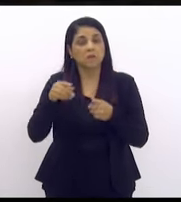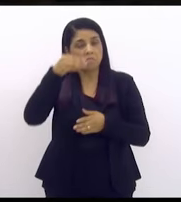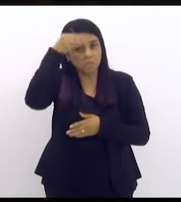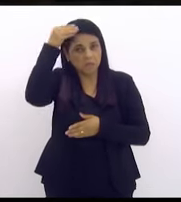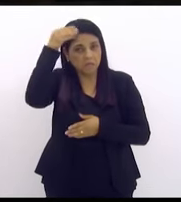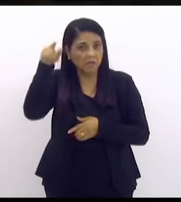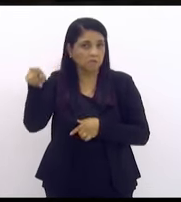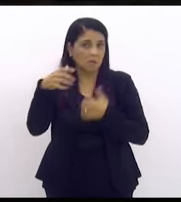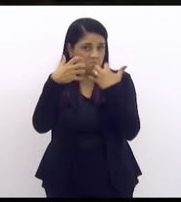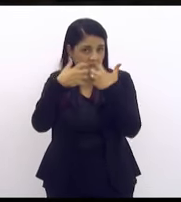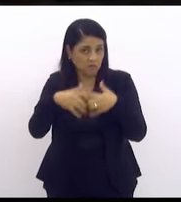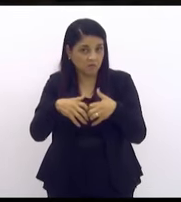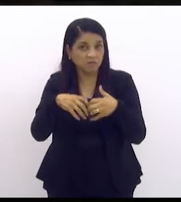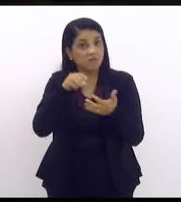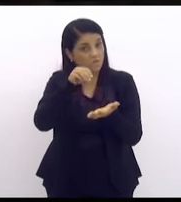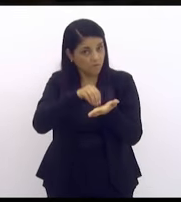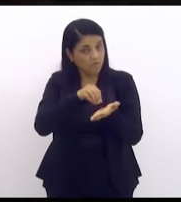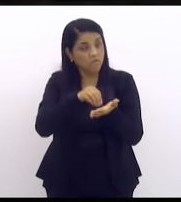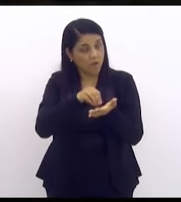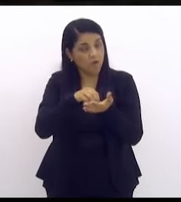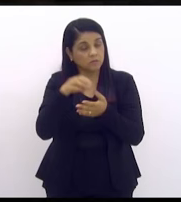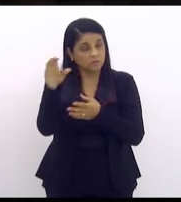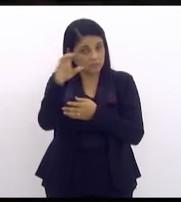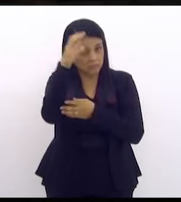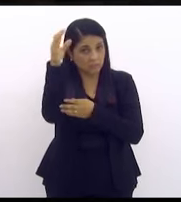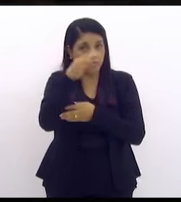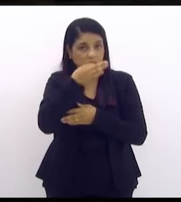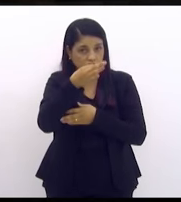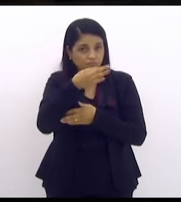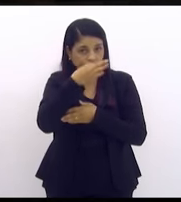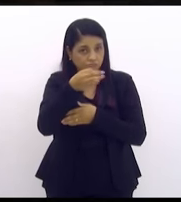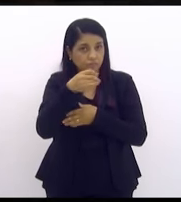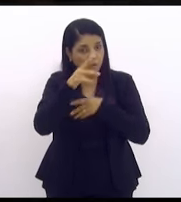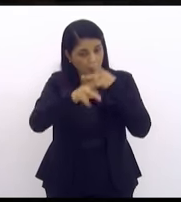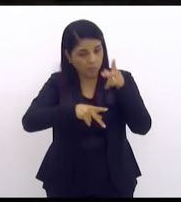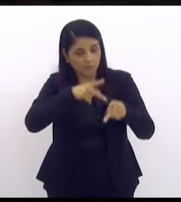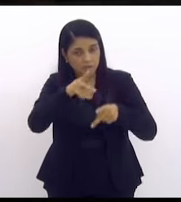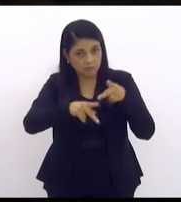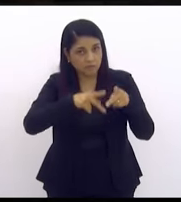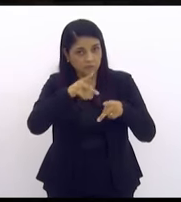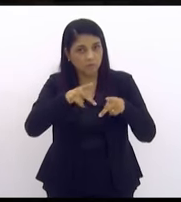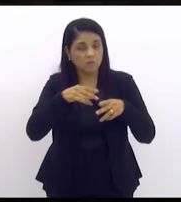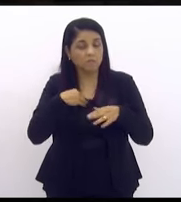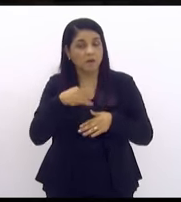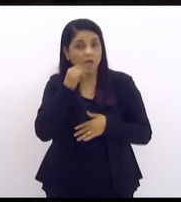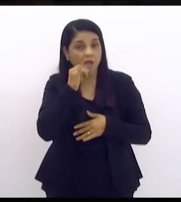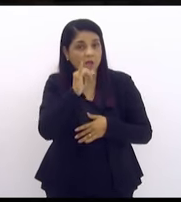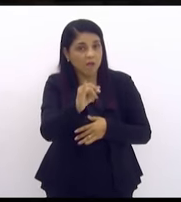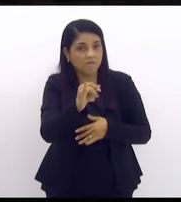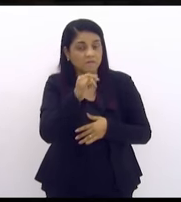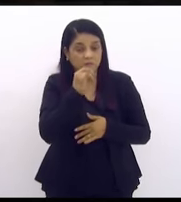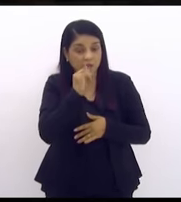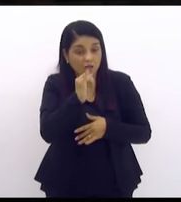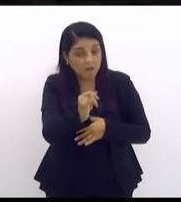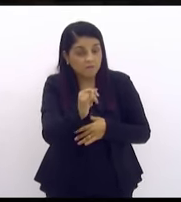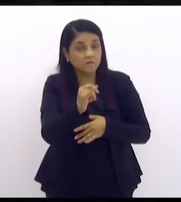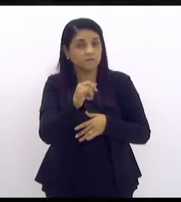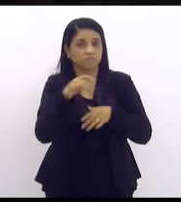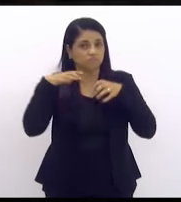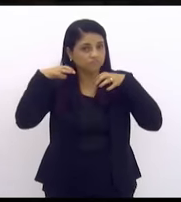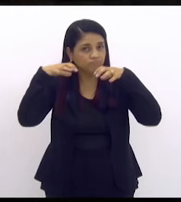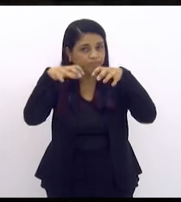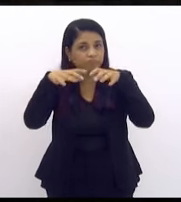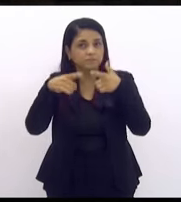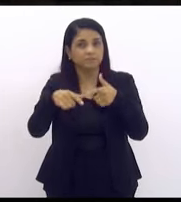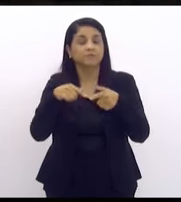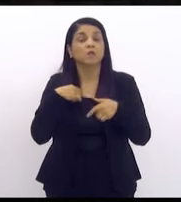Petrópolis, está fazendo falta, governador. Amanhã você vai dar resposta quanto a isso? Eu queria perguntar ao governador